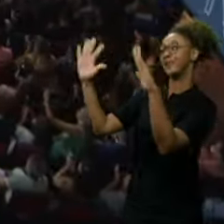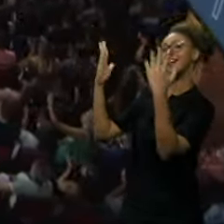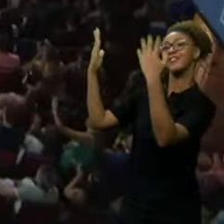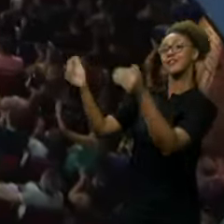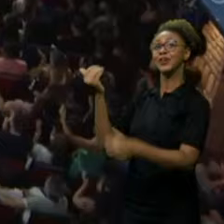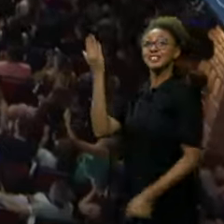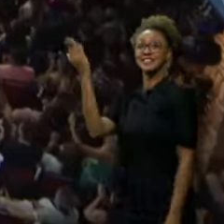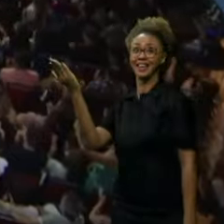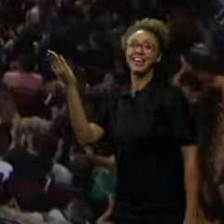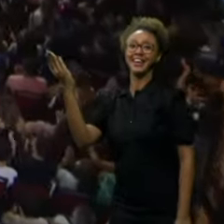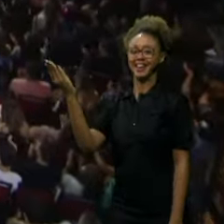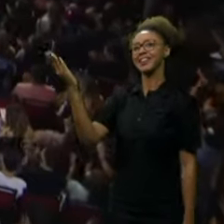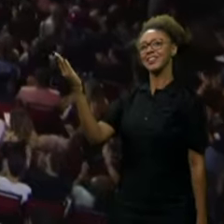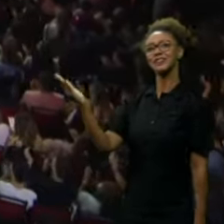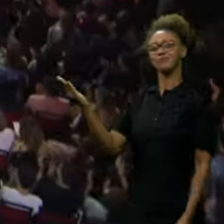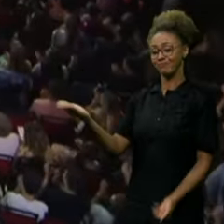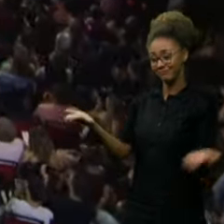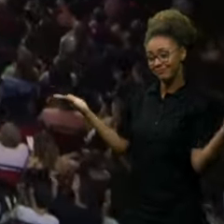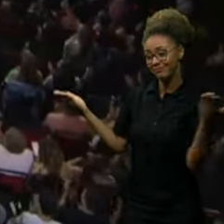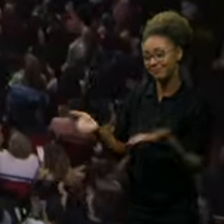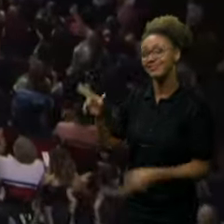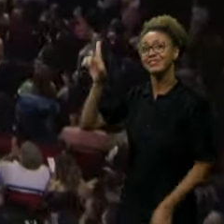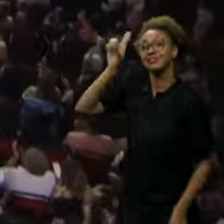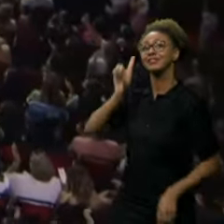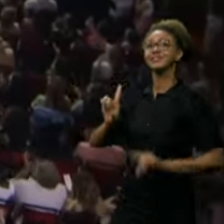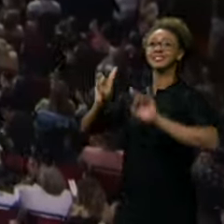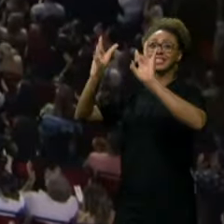Parabéns para você